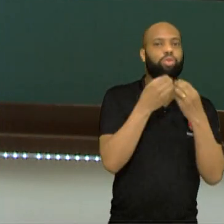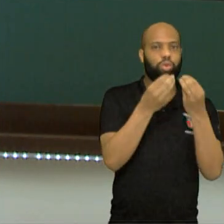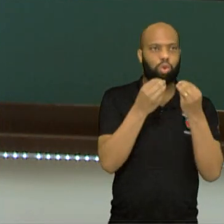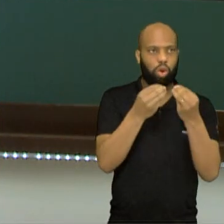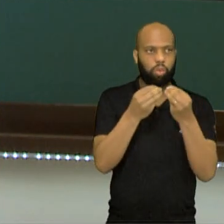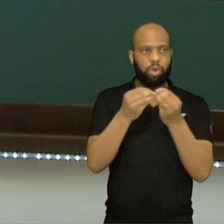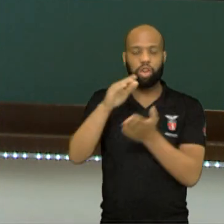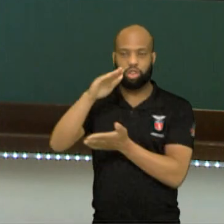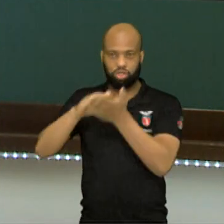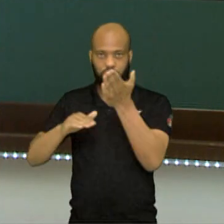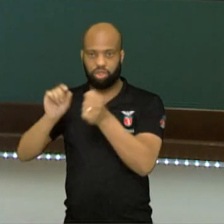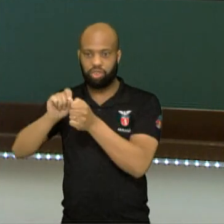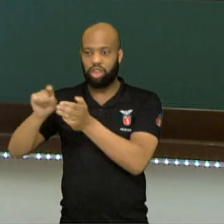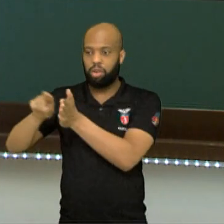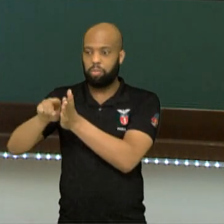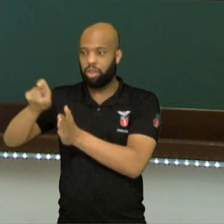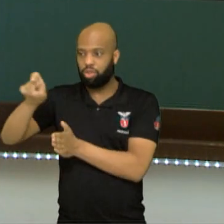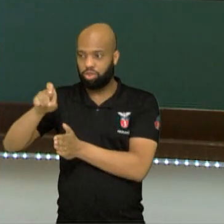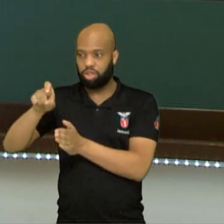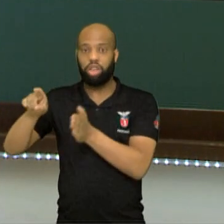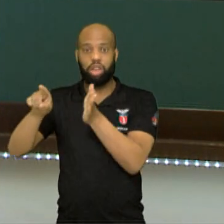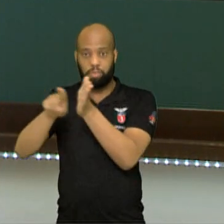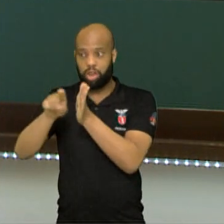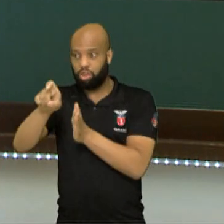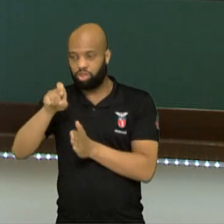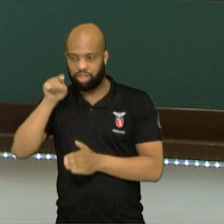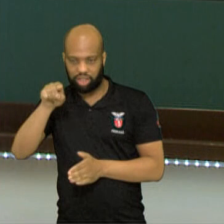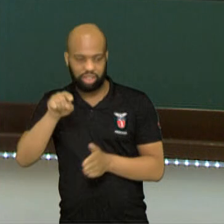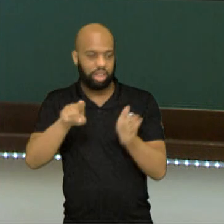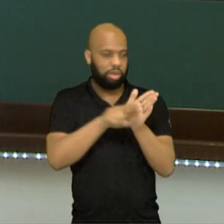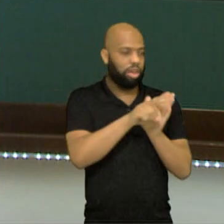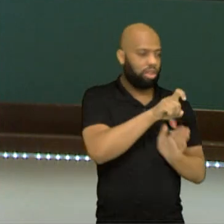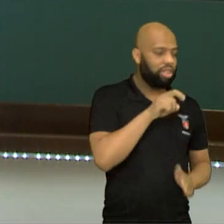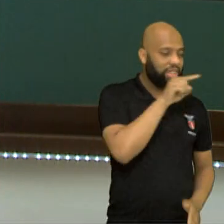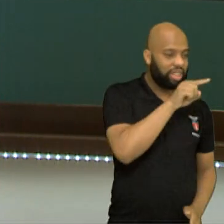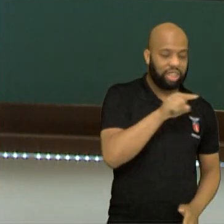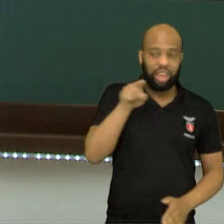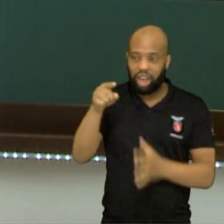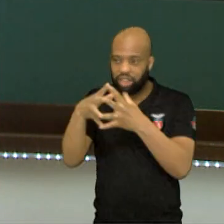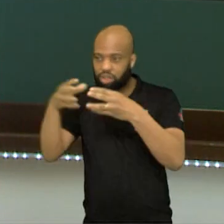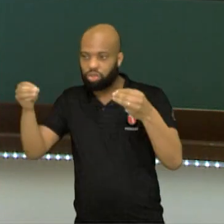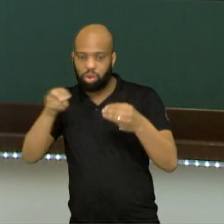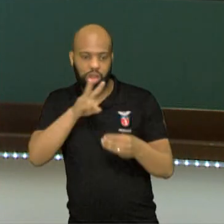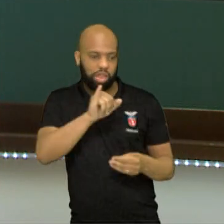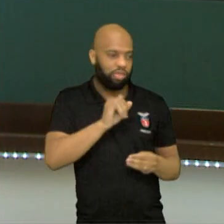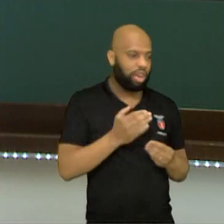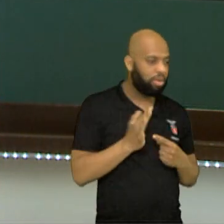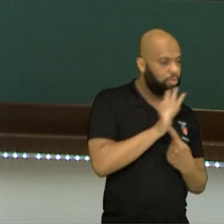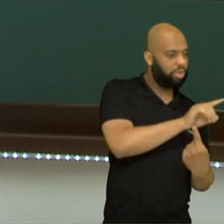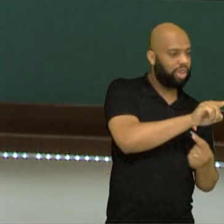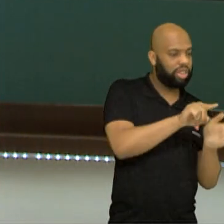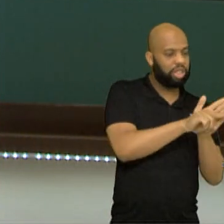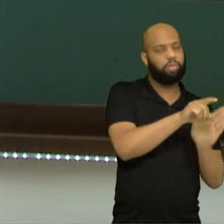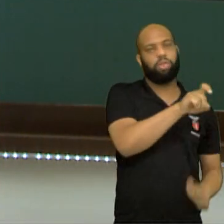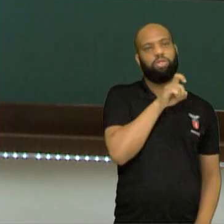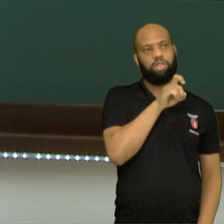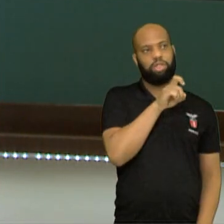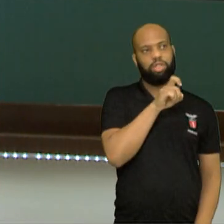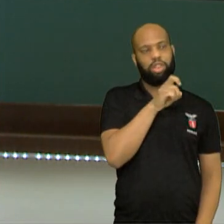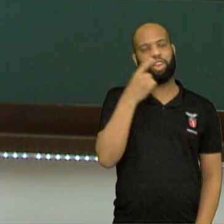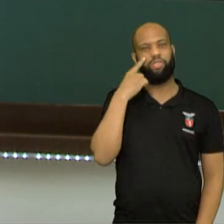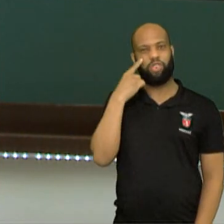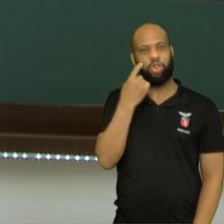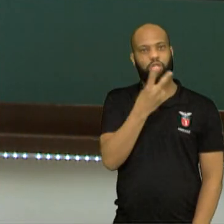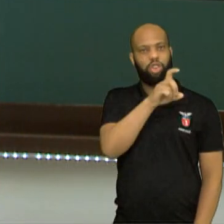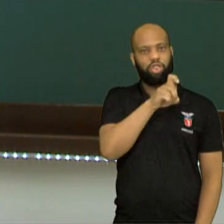Para tirar x, faço menos x. Ele some do segundo. Como eu tenho que fazer a mesma coisa no primeiro, ele aparece